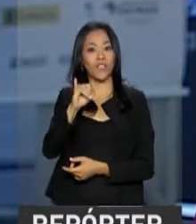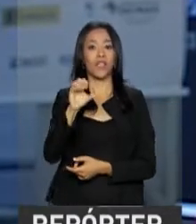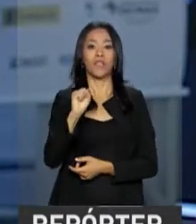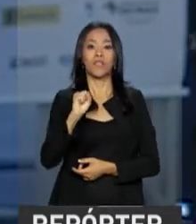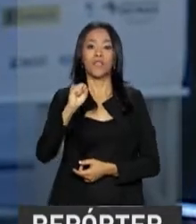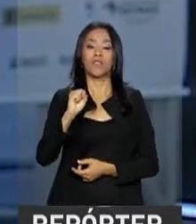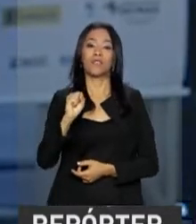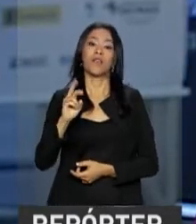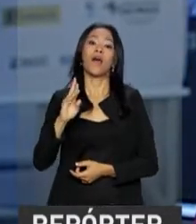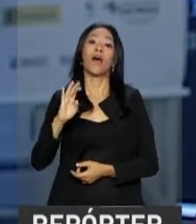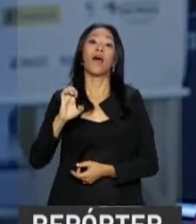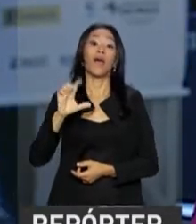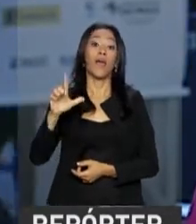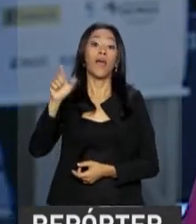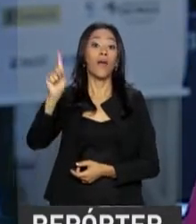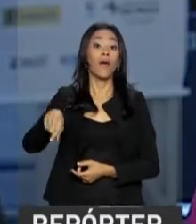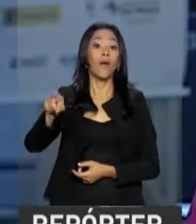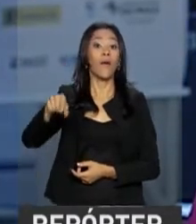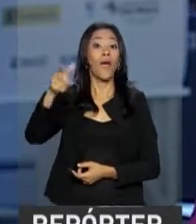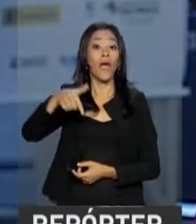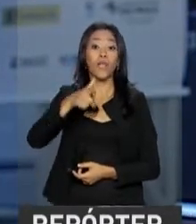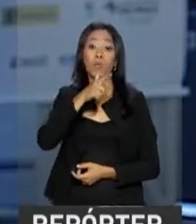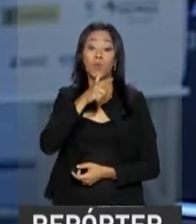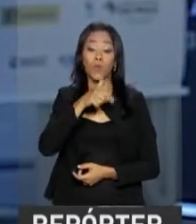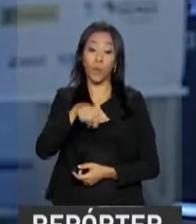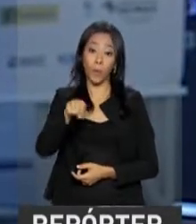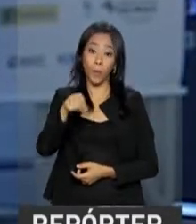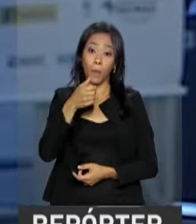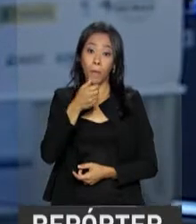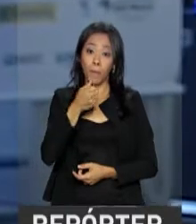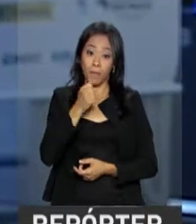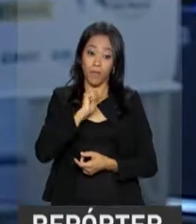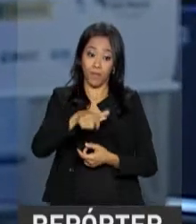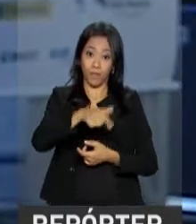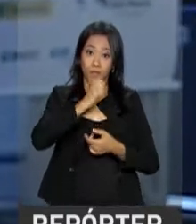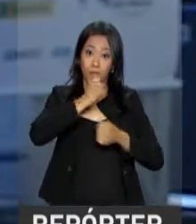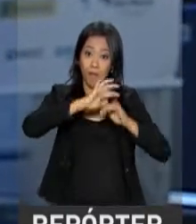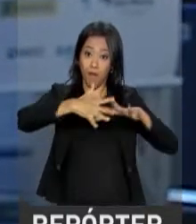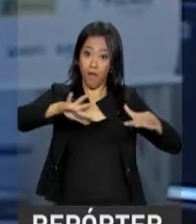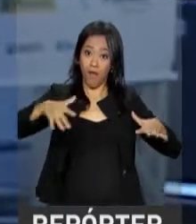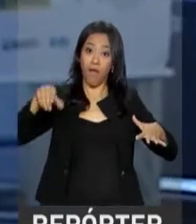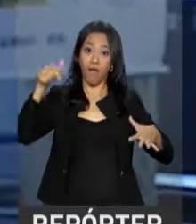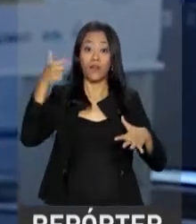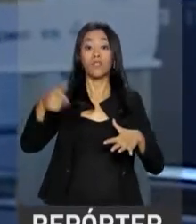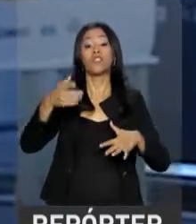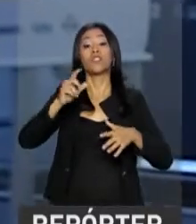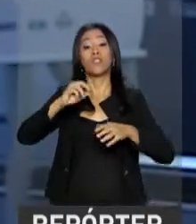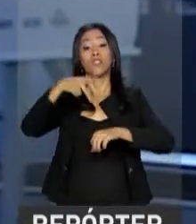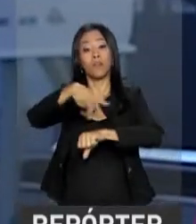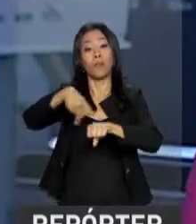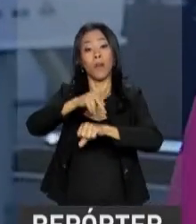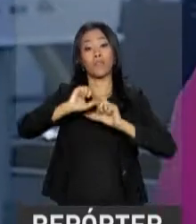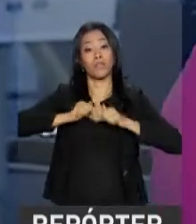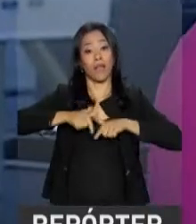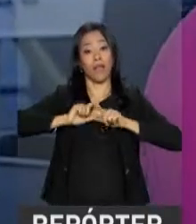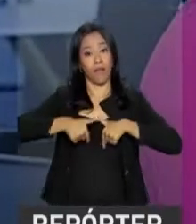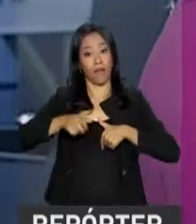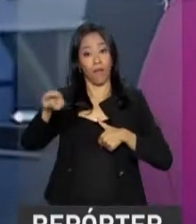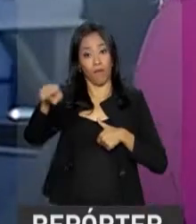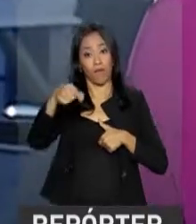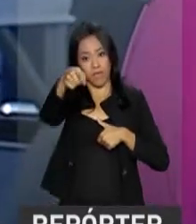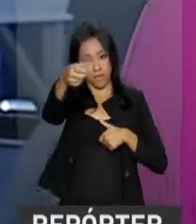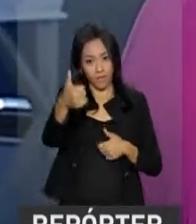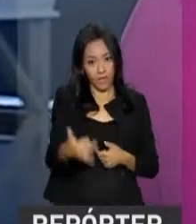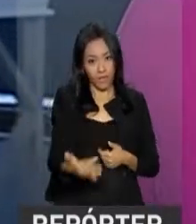pela população vem do mar. O Alex Becker é chefe do Departamento de Economia da Embaixada de Israel aqui em Brasília e vai conversar com a gente.